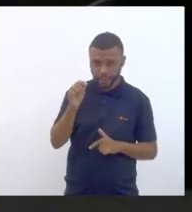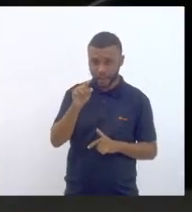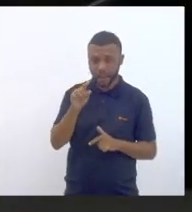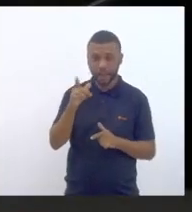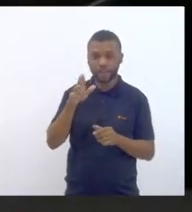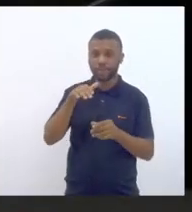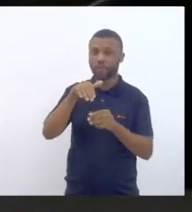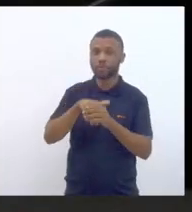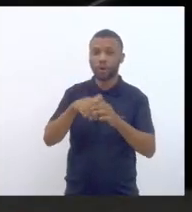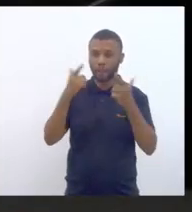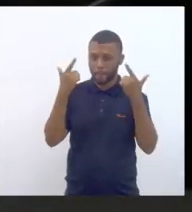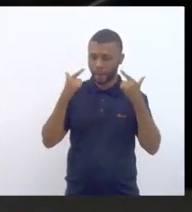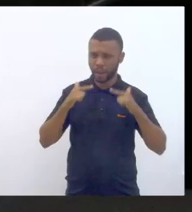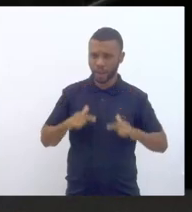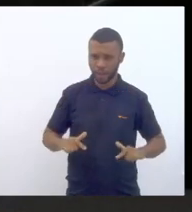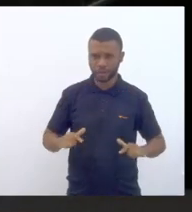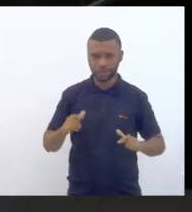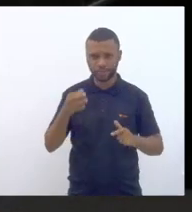Ferreirinha.